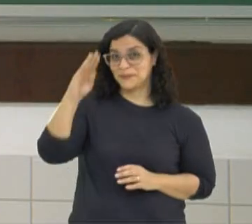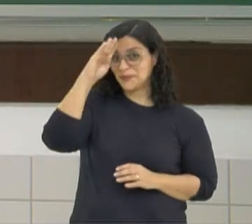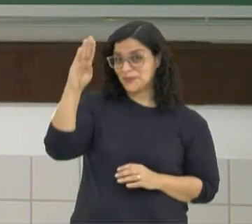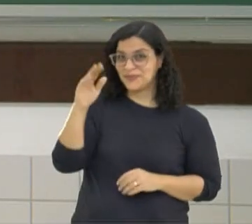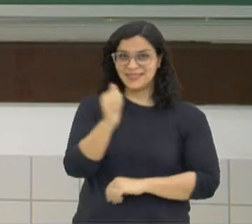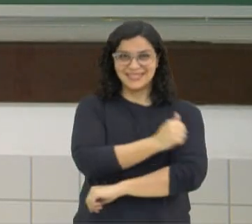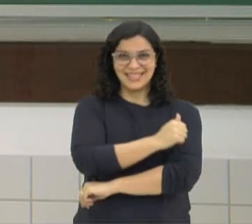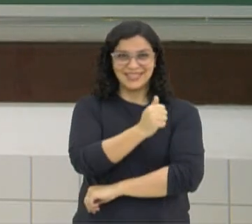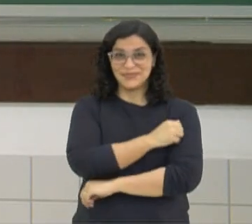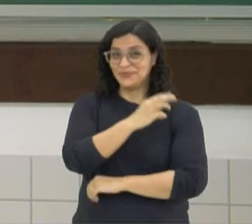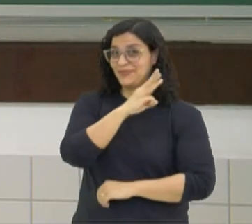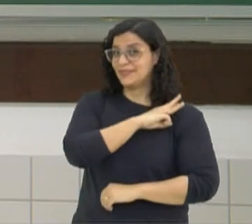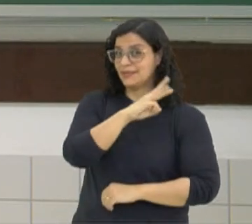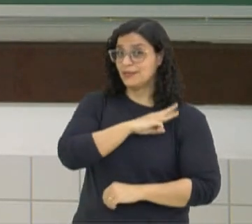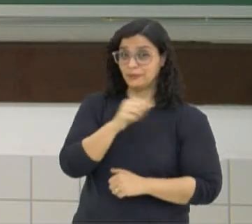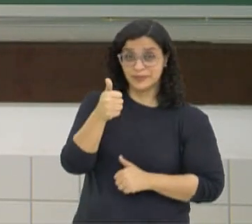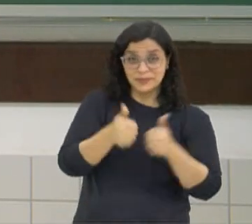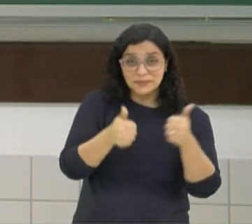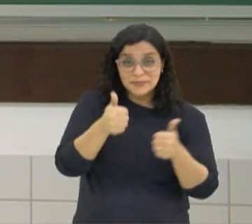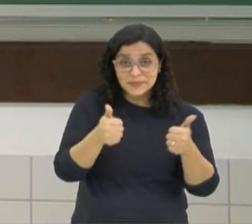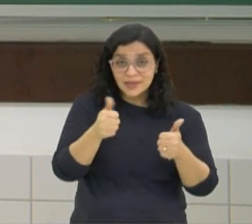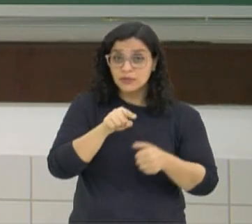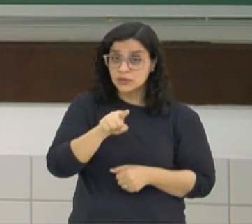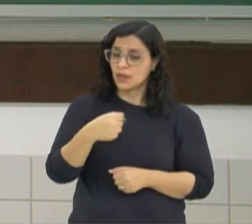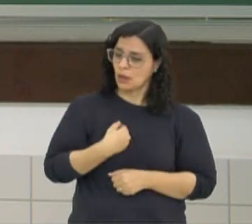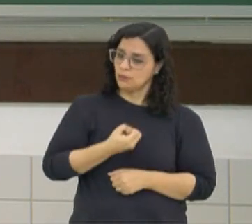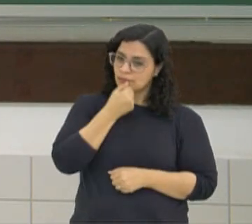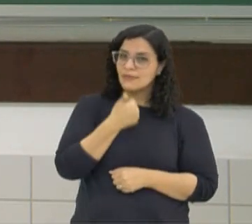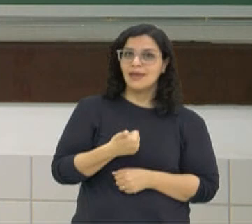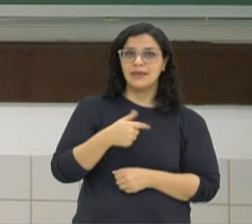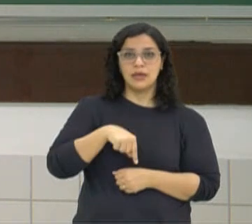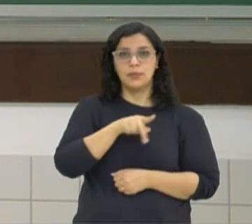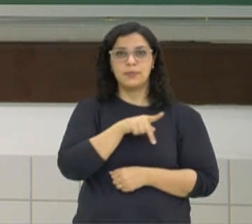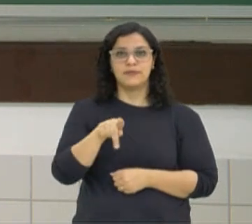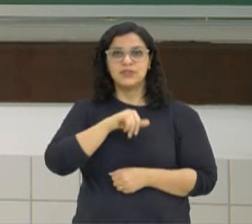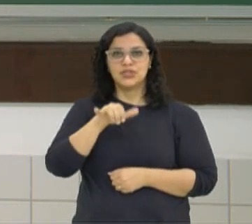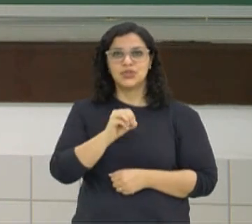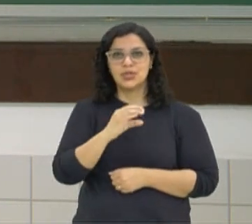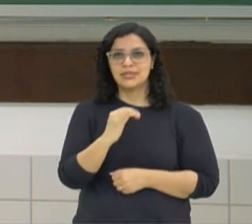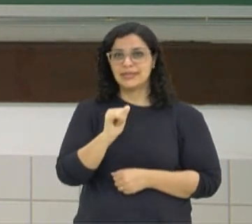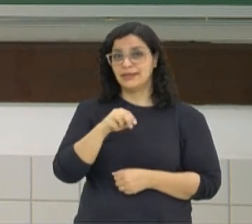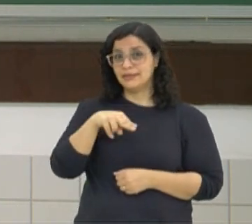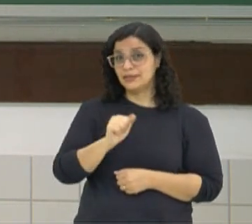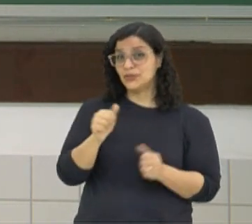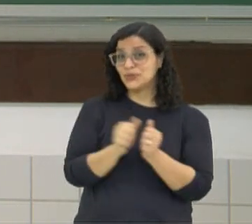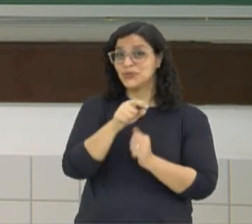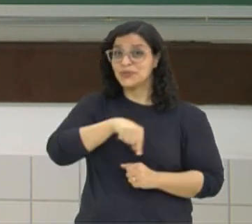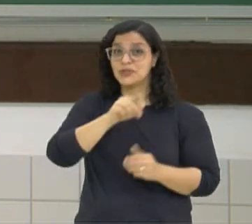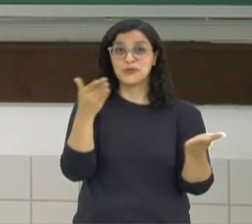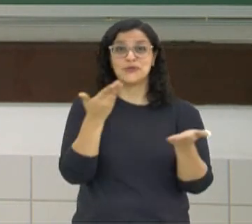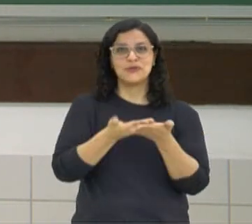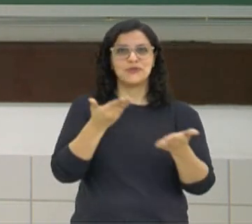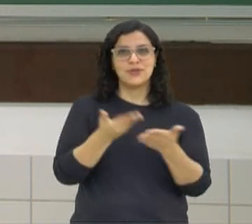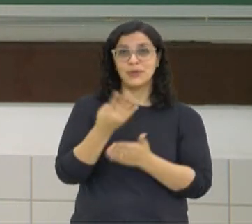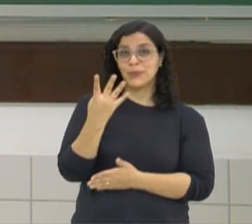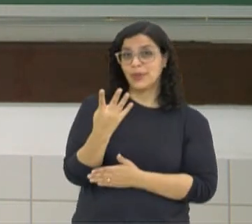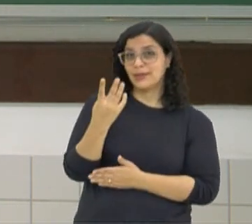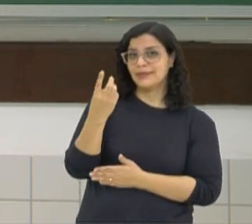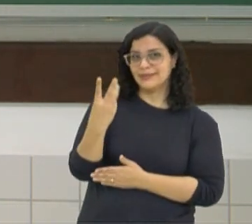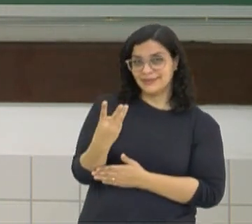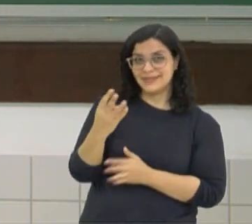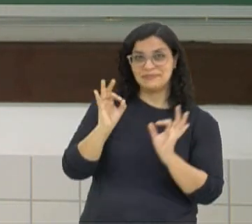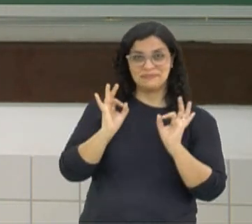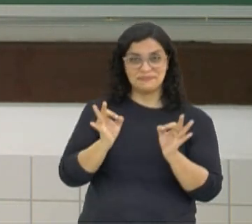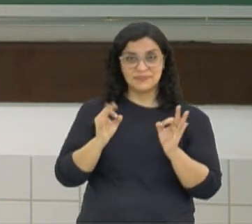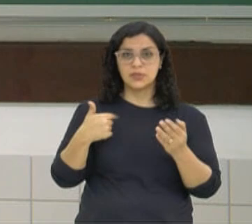Olá, estudiantes de la tercera serie, ¿cómo están? Yo, bien. Yo soy la profe Josiana y estaré con ustedes en esta clase de número